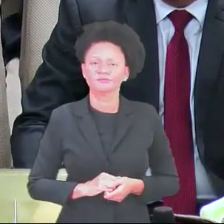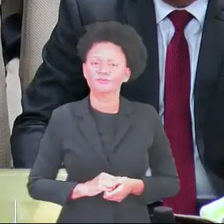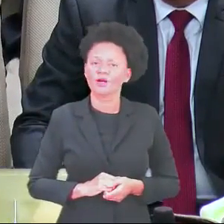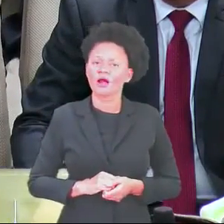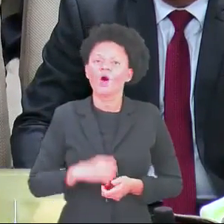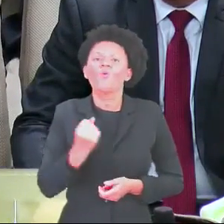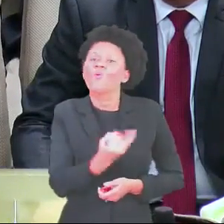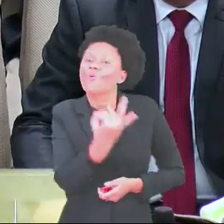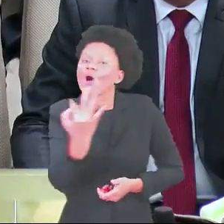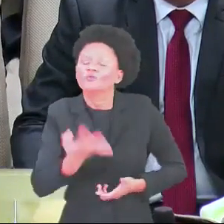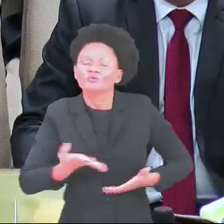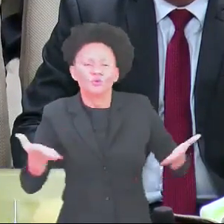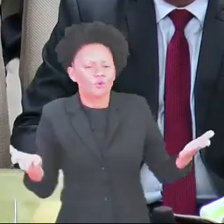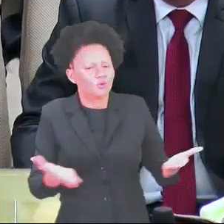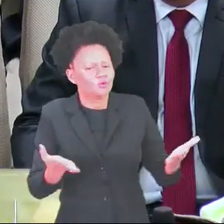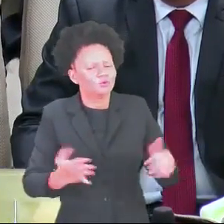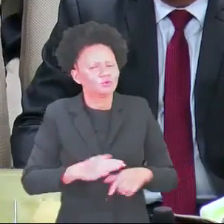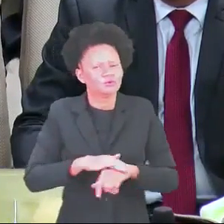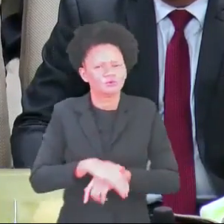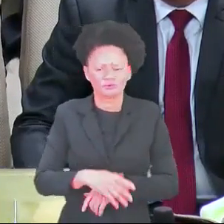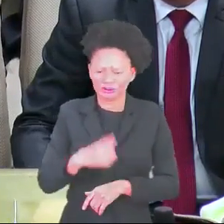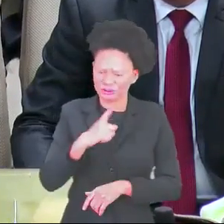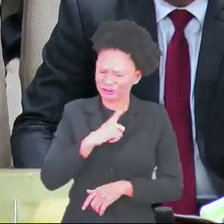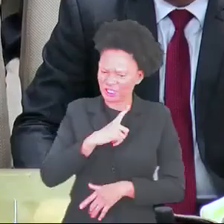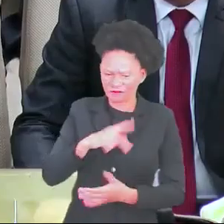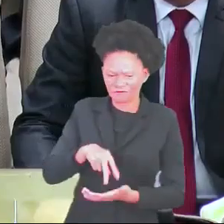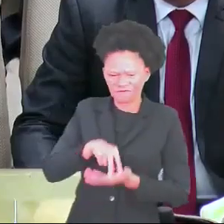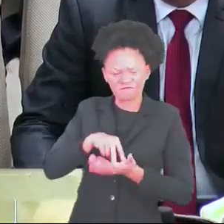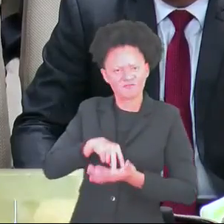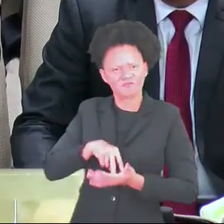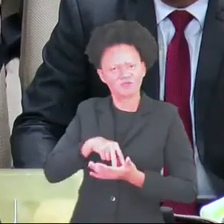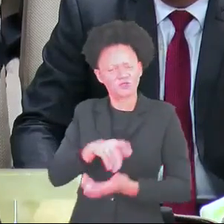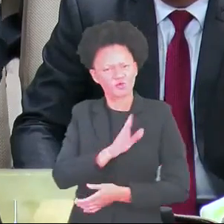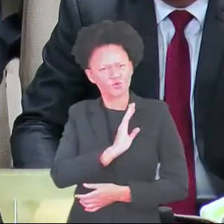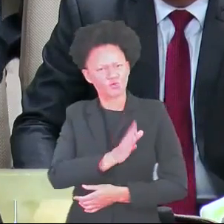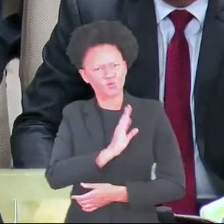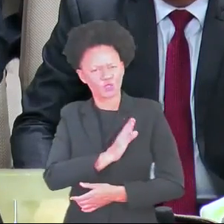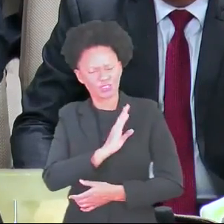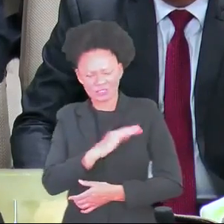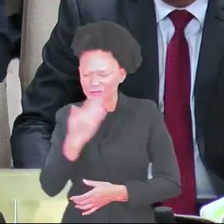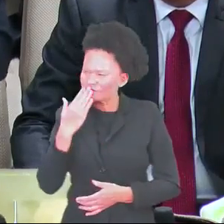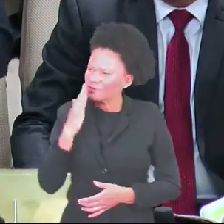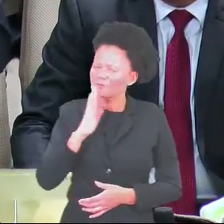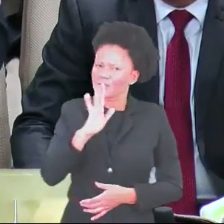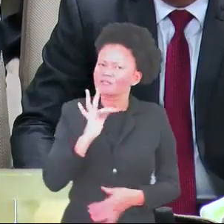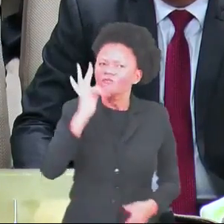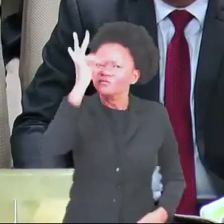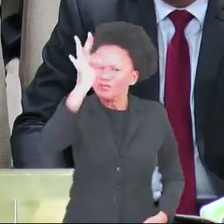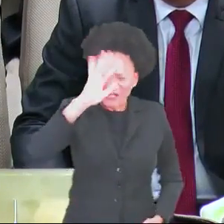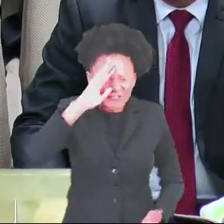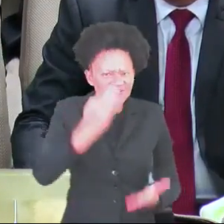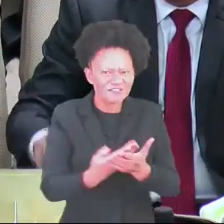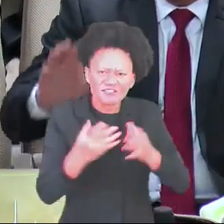Quantos aqui nesta noite têm firmeza no coração a respeito das promessas futuras?